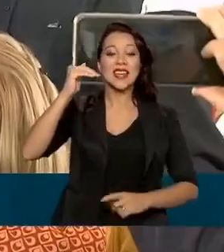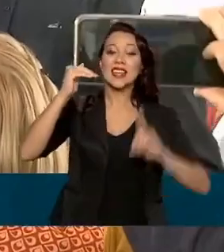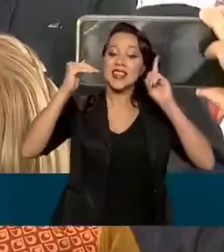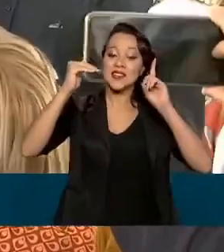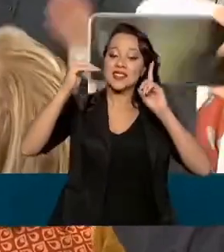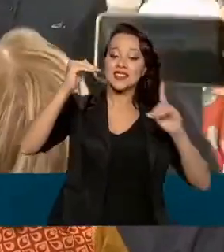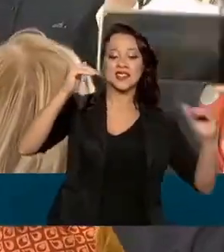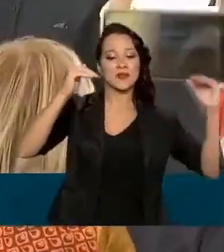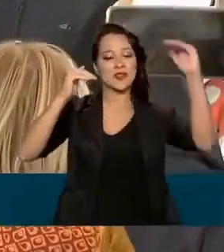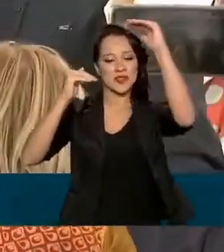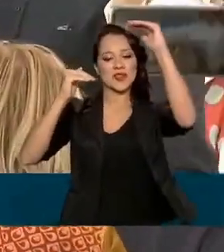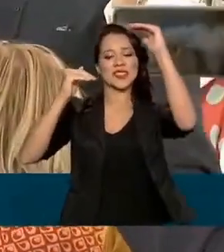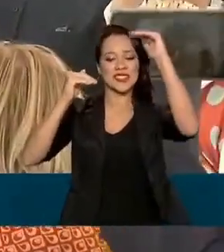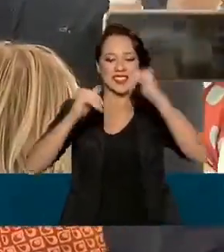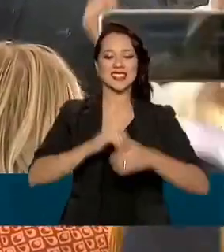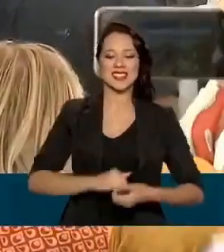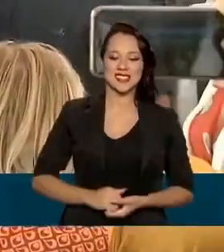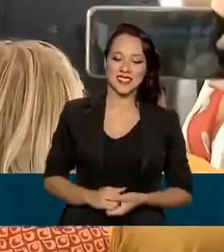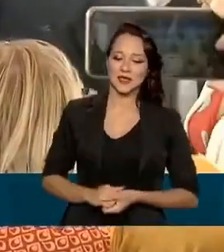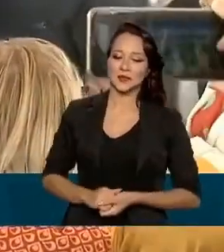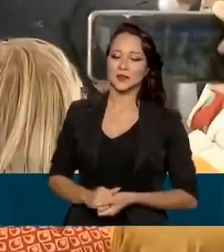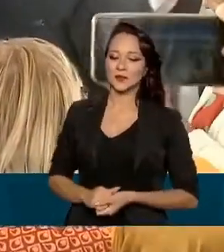E Deus? Acima de tudo.